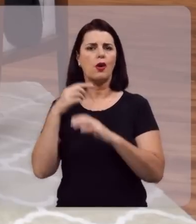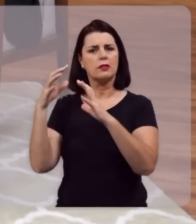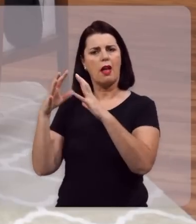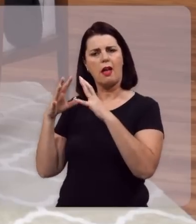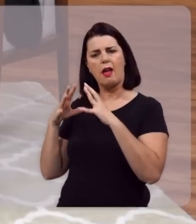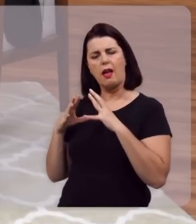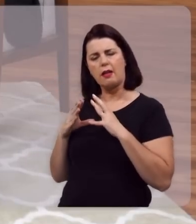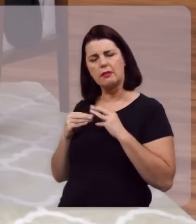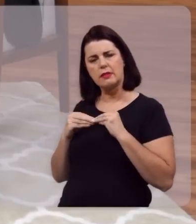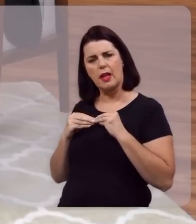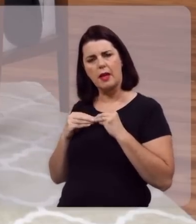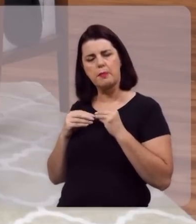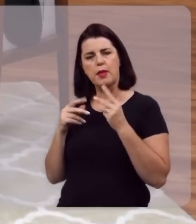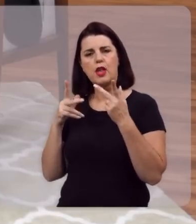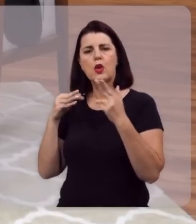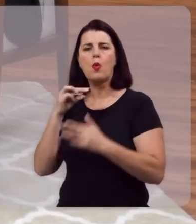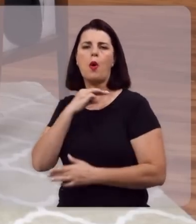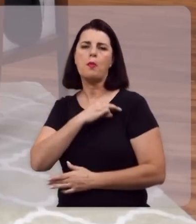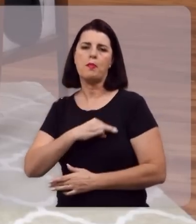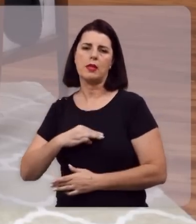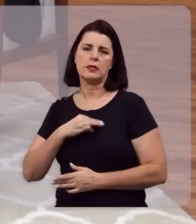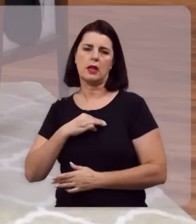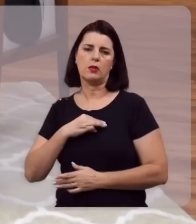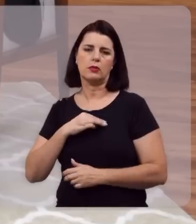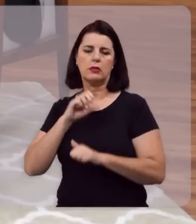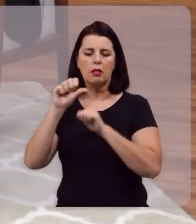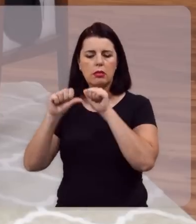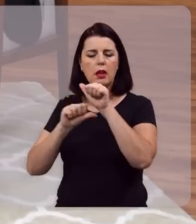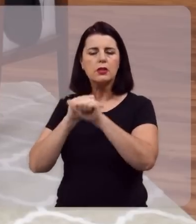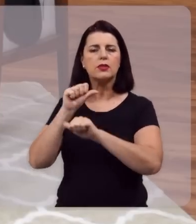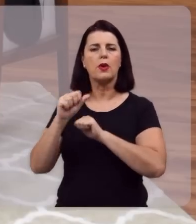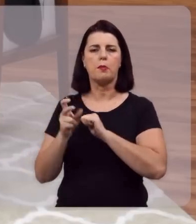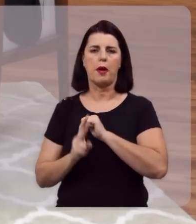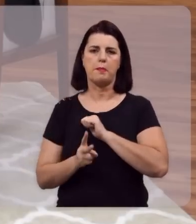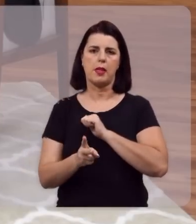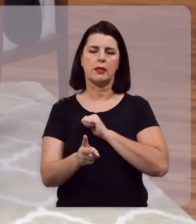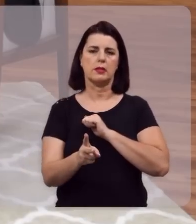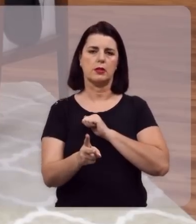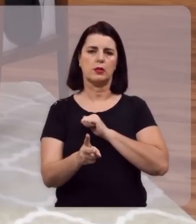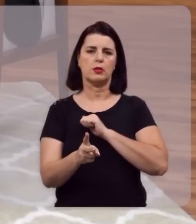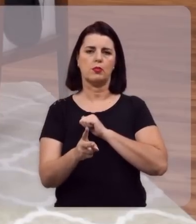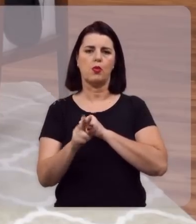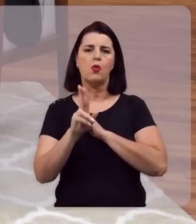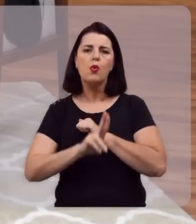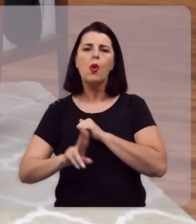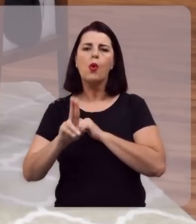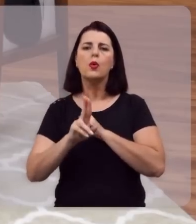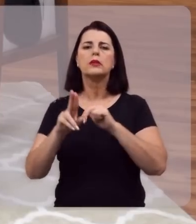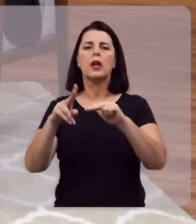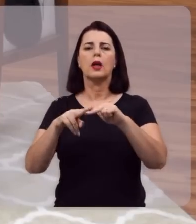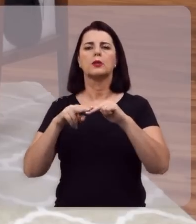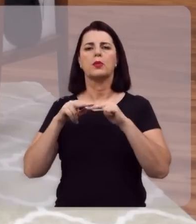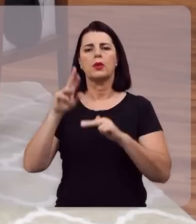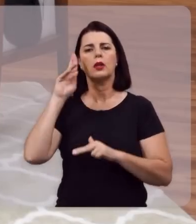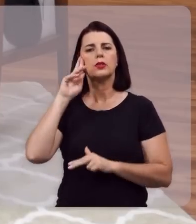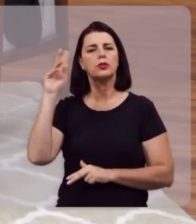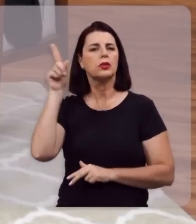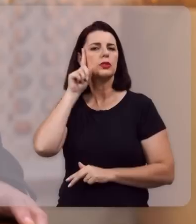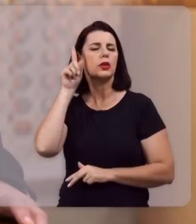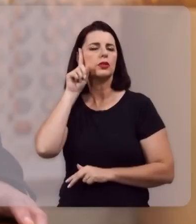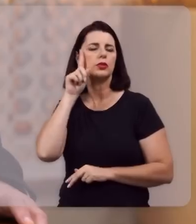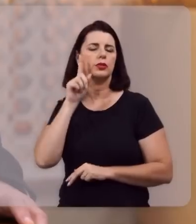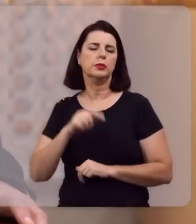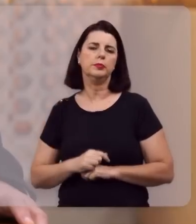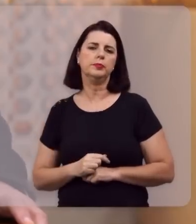recebe essa mesma missão de encarnar, de ser instrumento do Senhor no dia a dia,